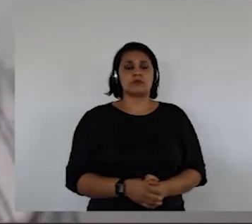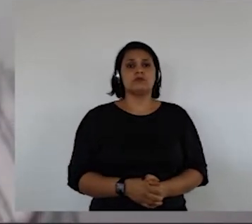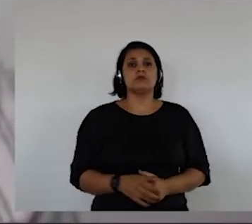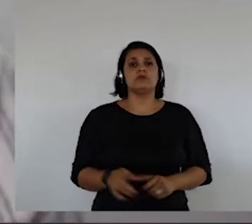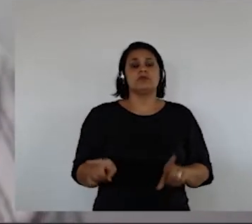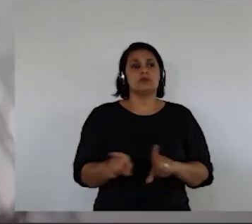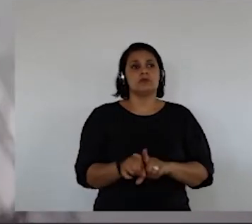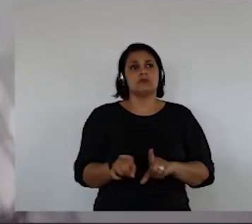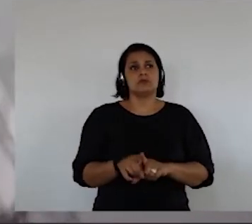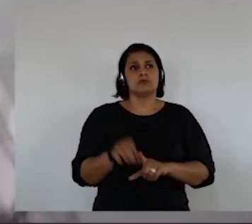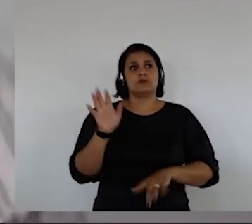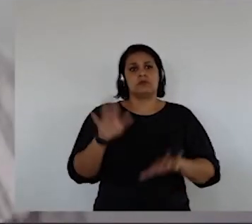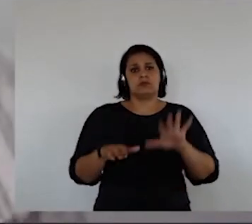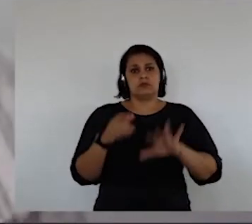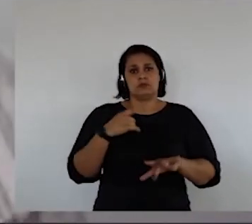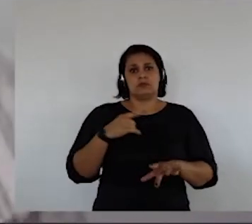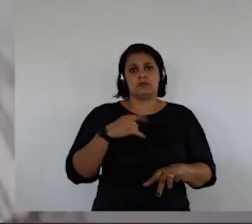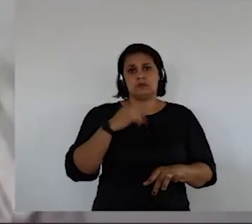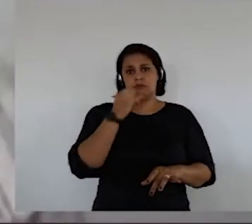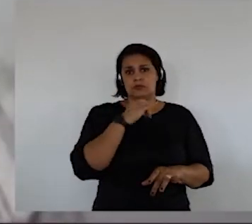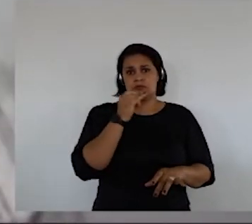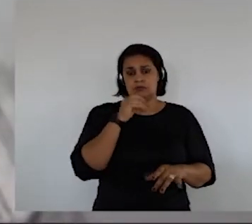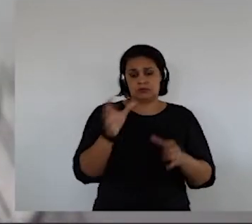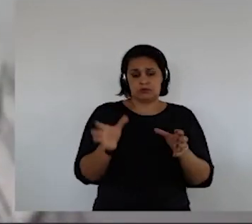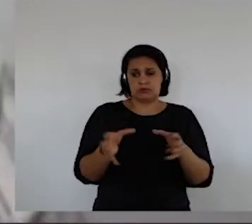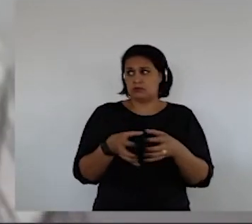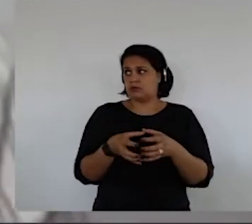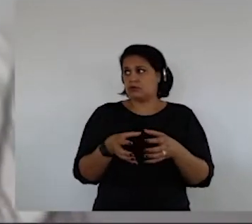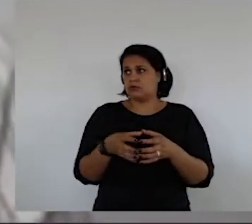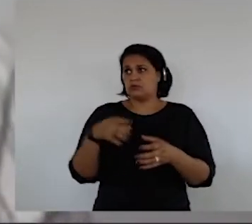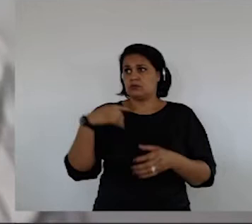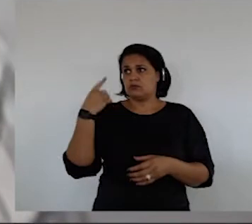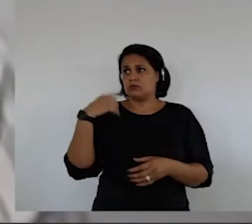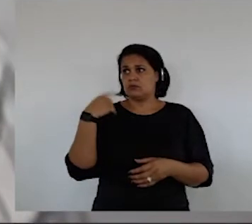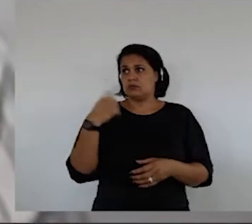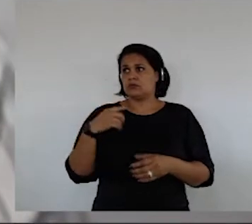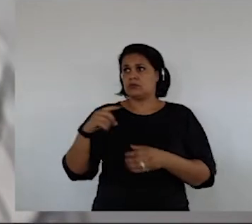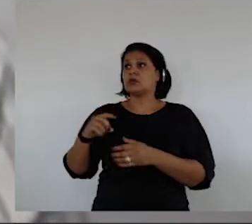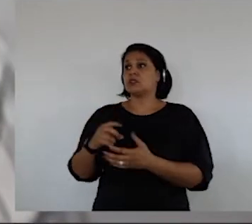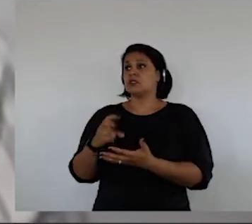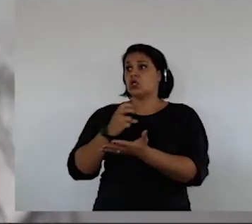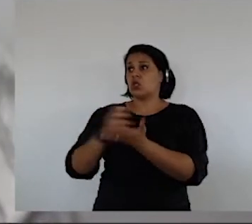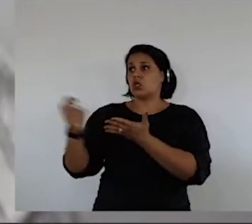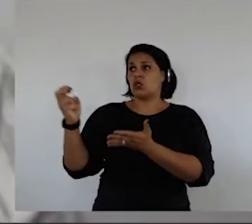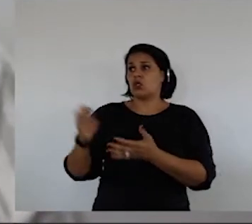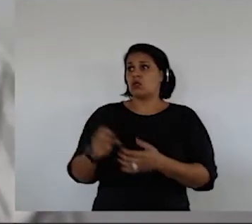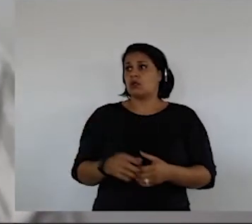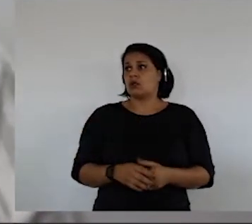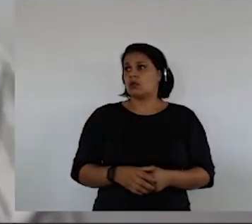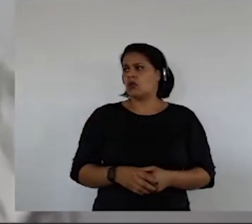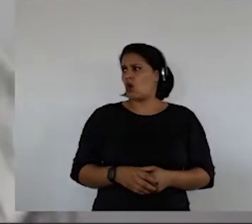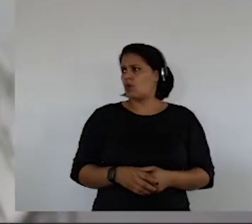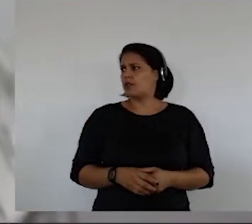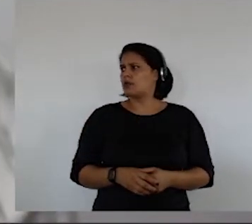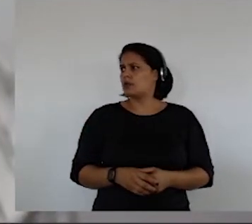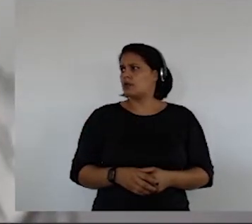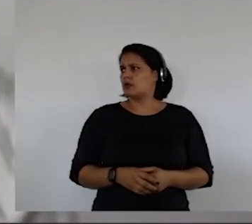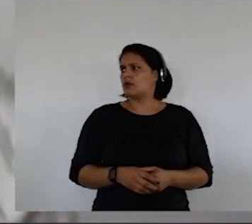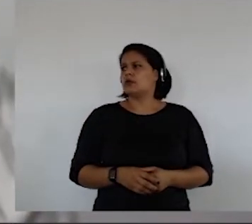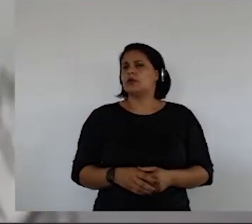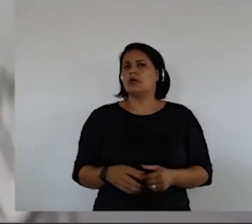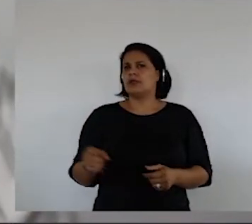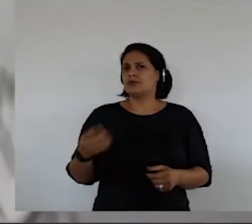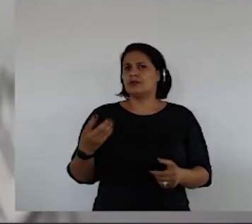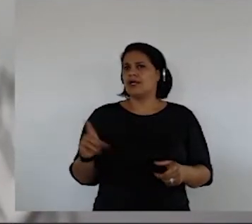e pressão, a gente está falando de uma parcela da advocacia que já trabalhava dentro de casa, por exemplo, por não ter capital suficiente para manter